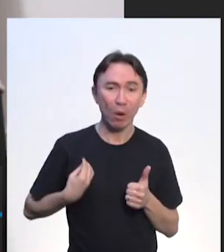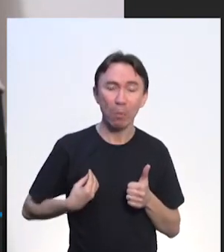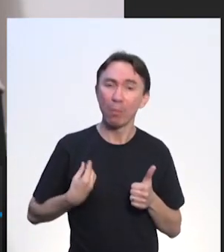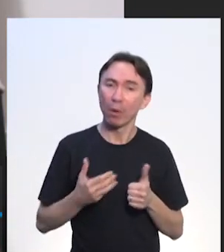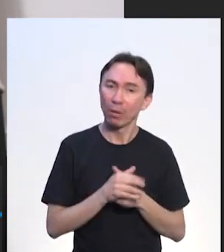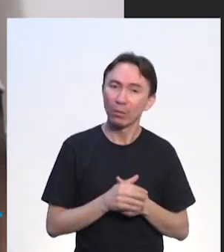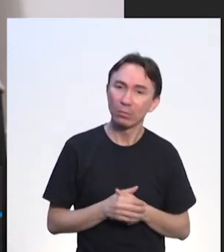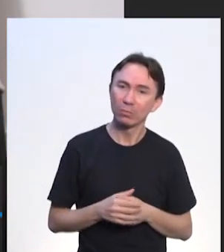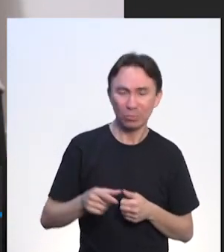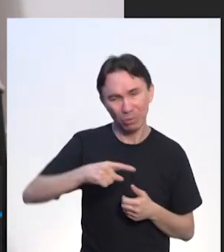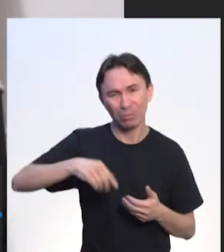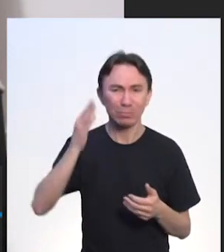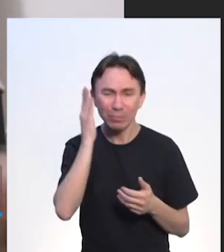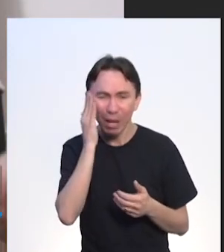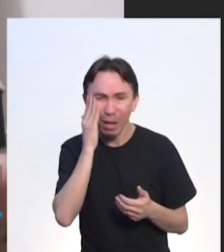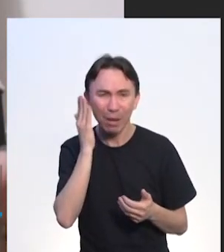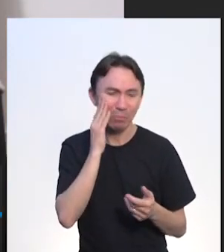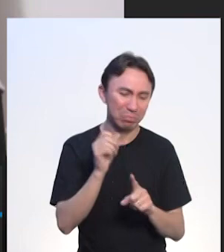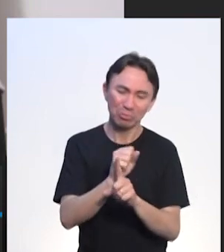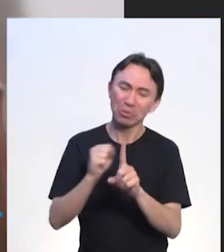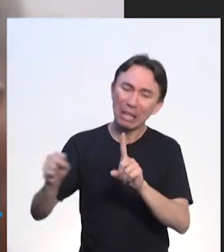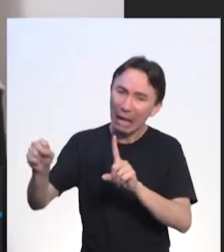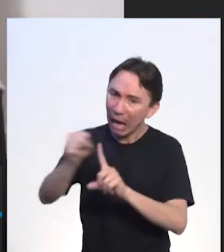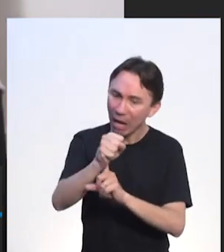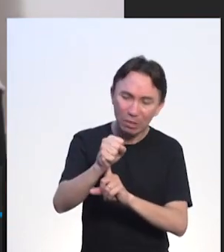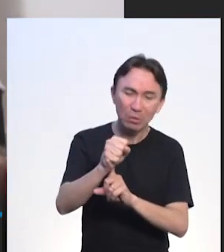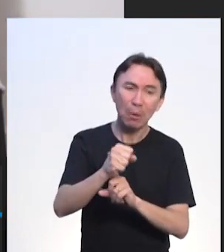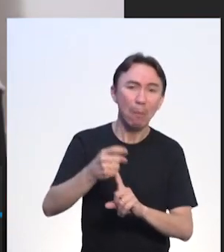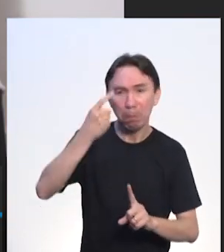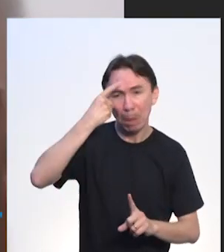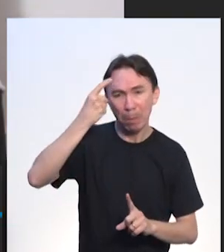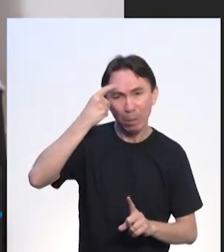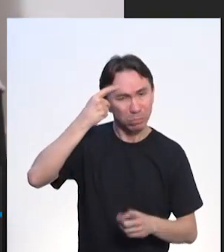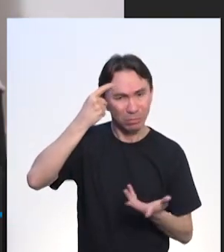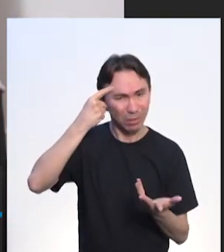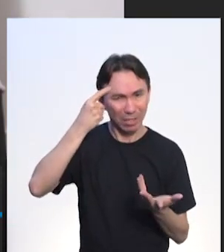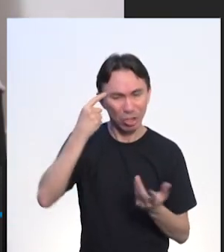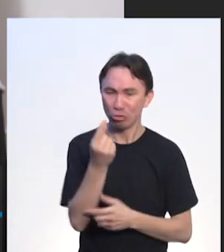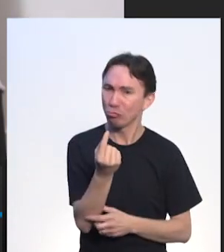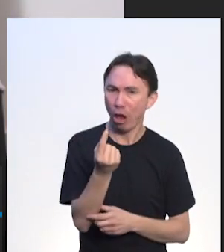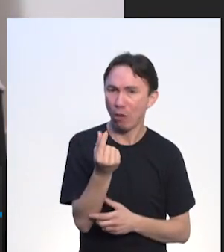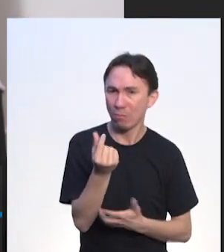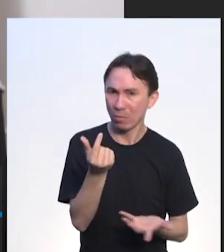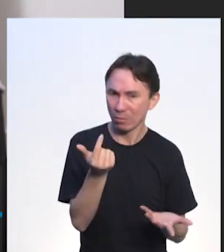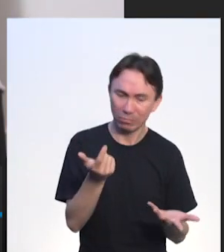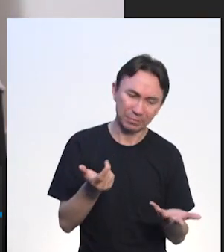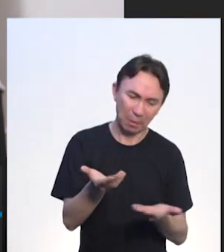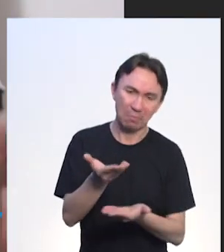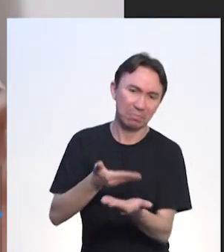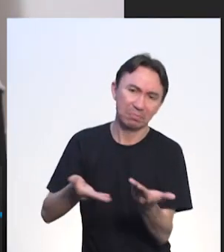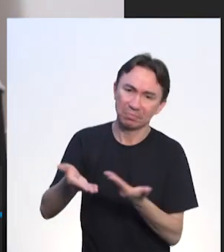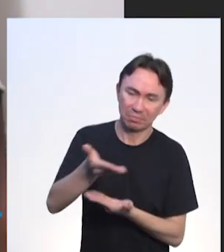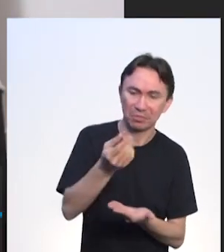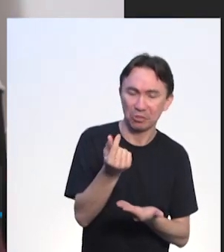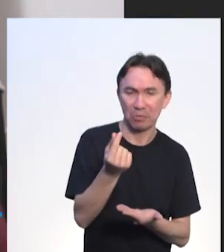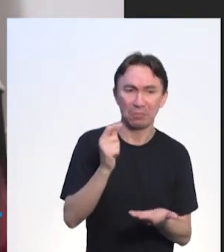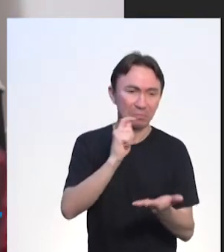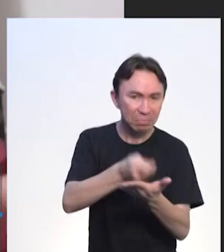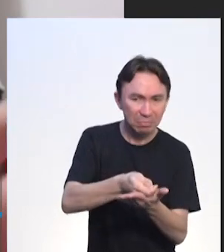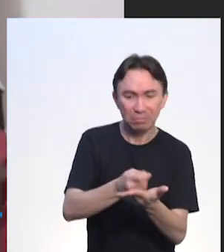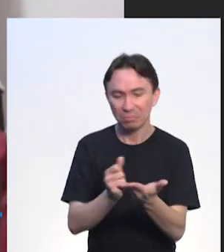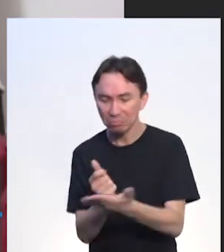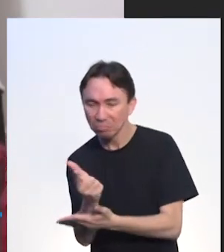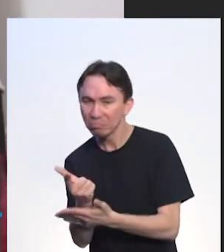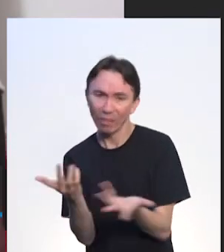do capital, né? Querendo ou não, é tudo uma troca de dinheiro, isso acontece. Então, a gente pegou um vídeo, né, Jennifer,